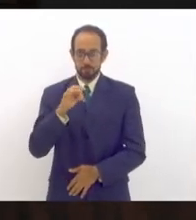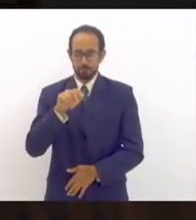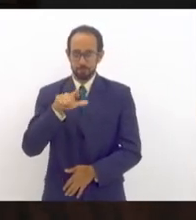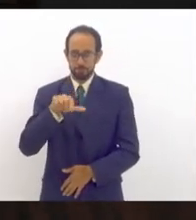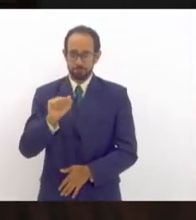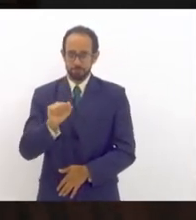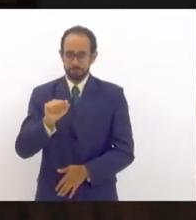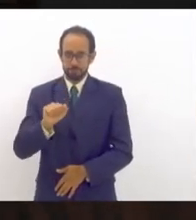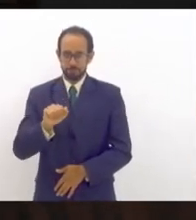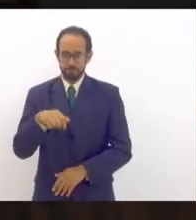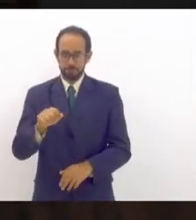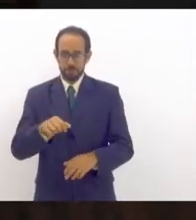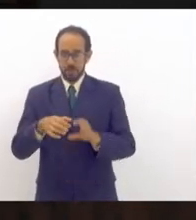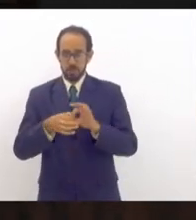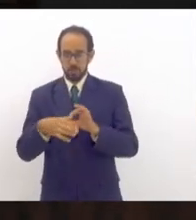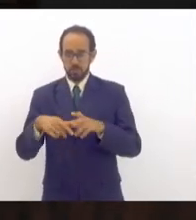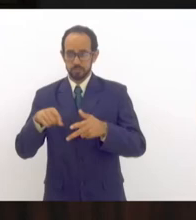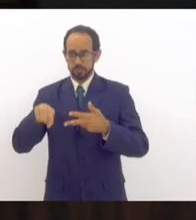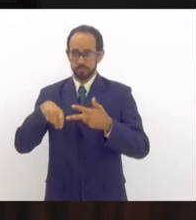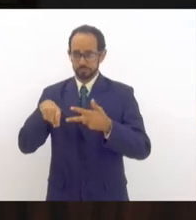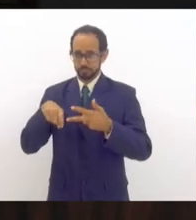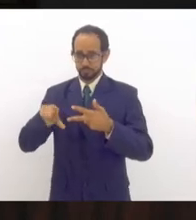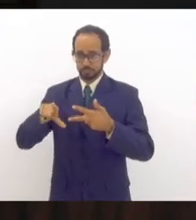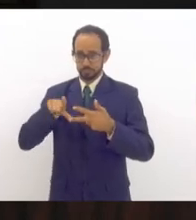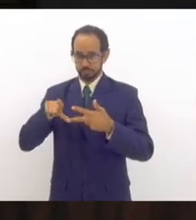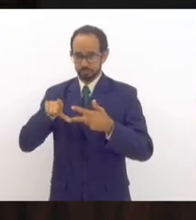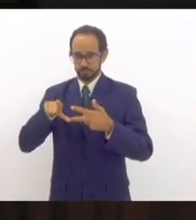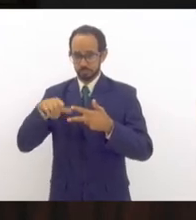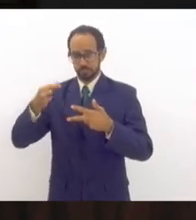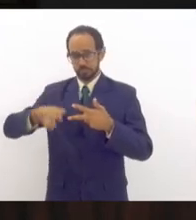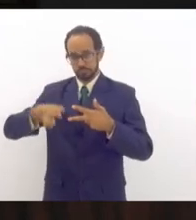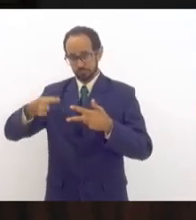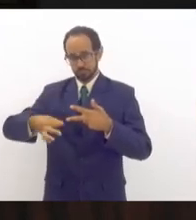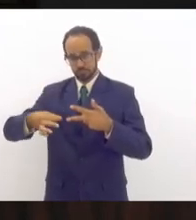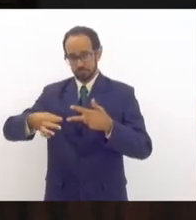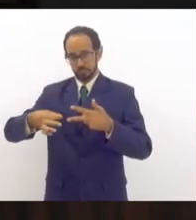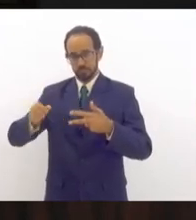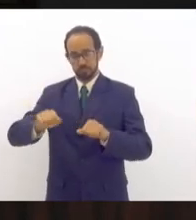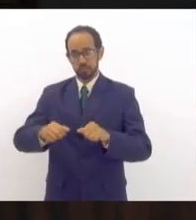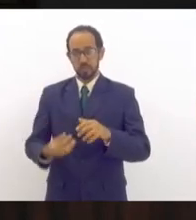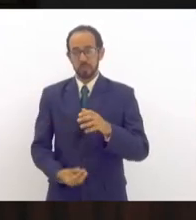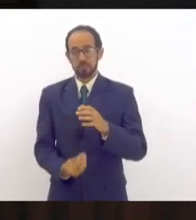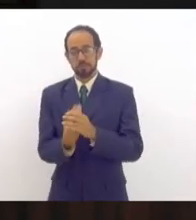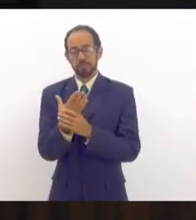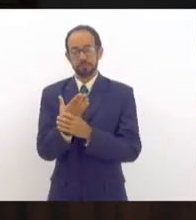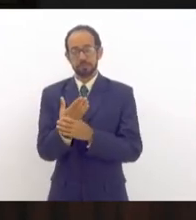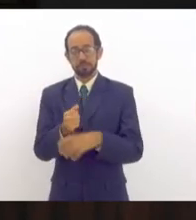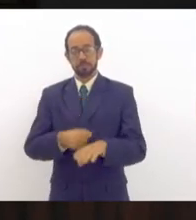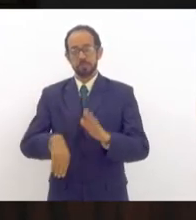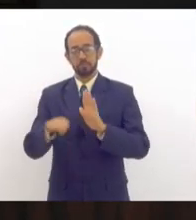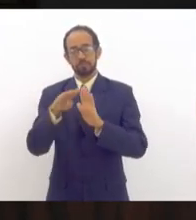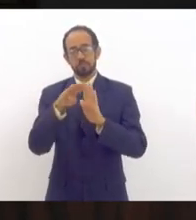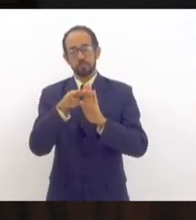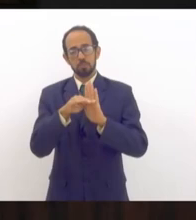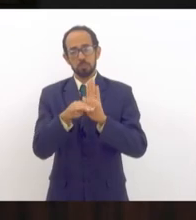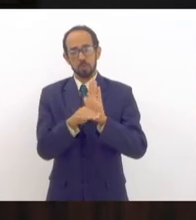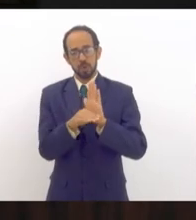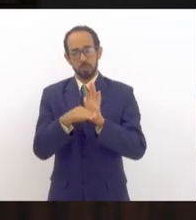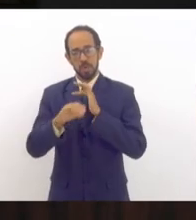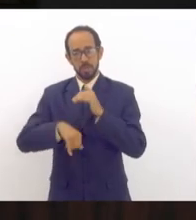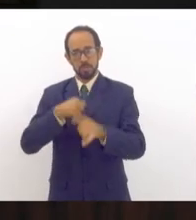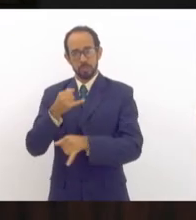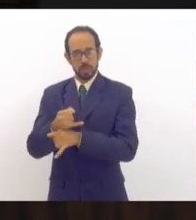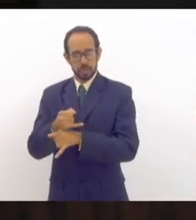que autoriza o poder executivo legislativo e judiciário a instituir o programa internet para